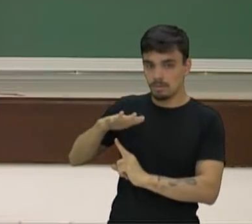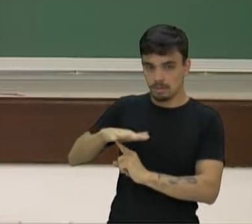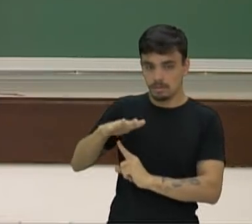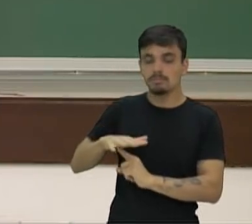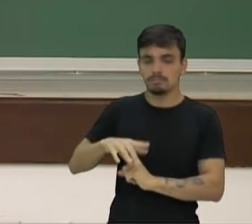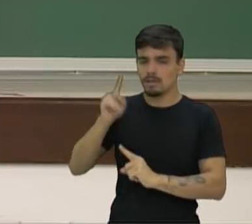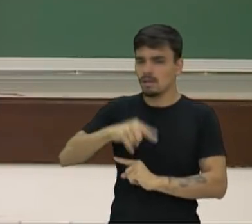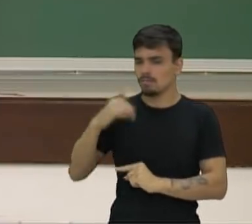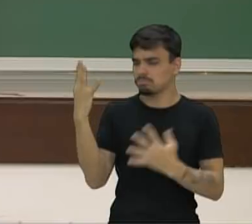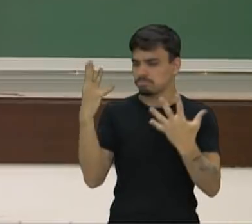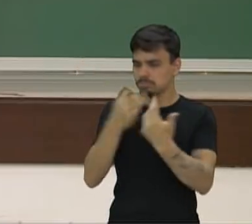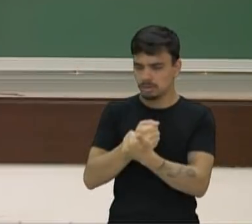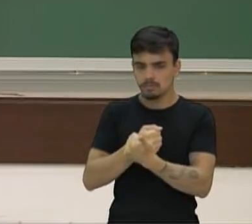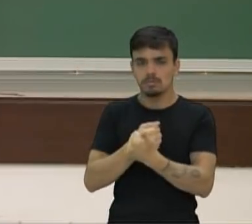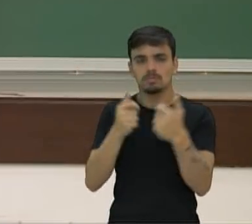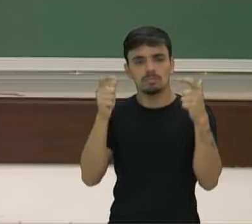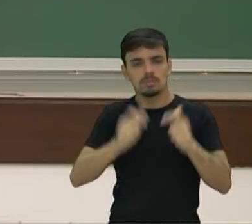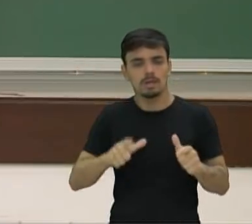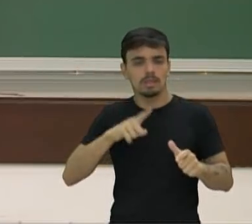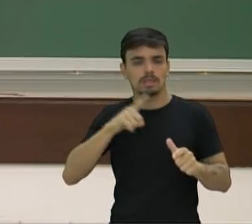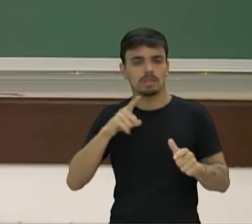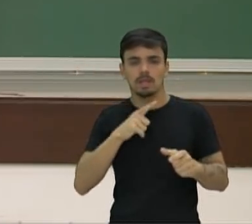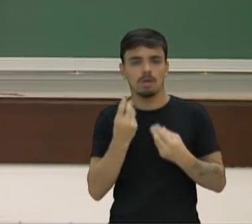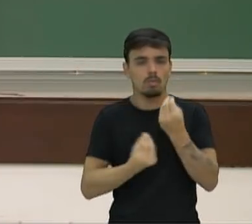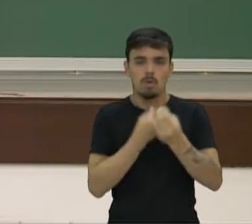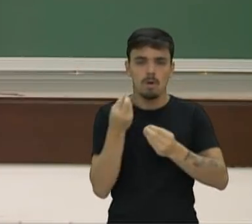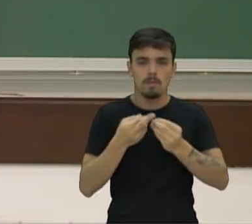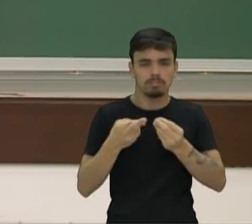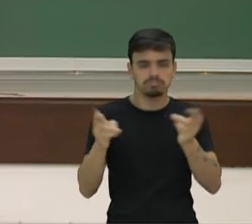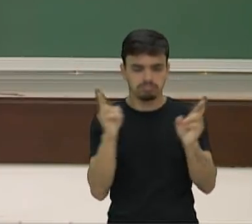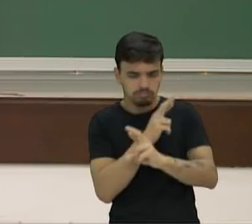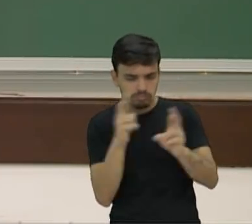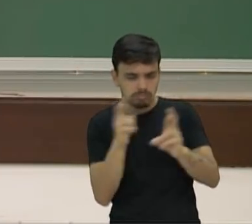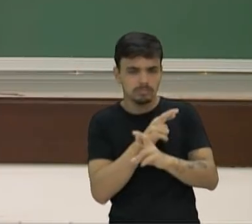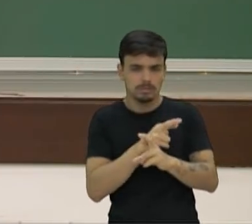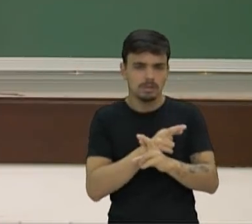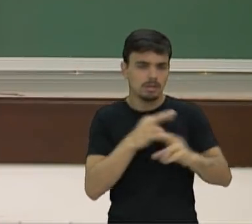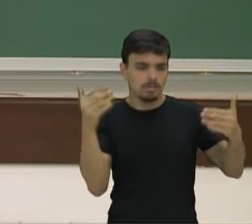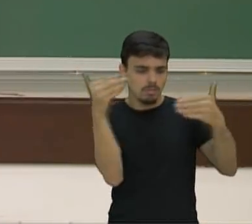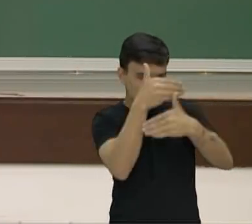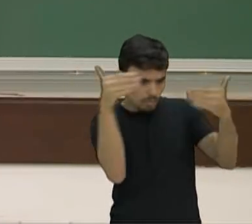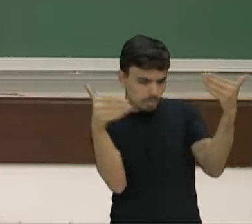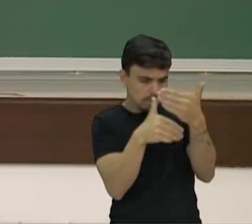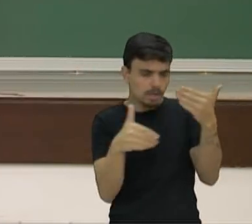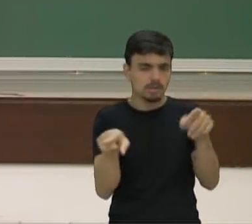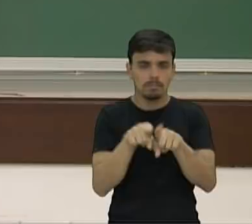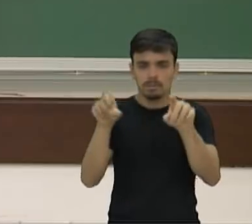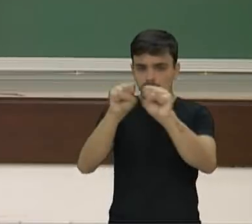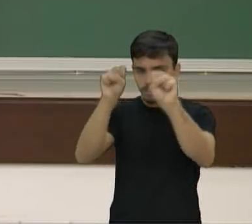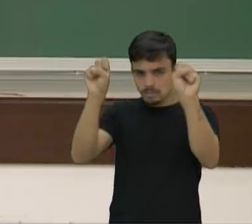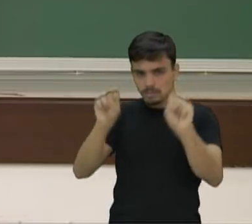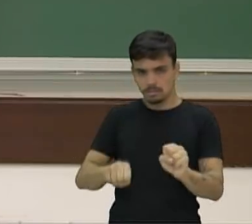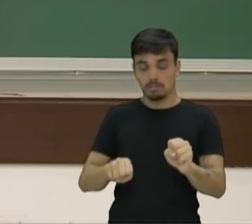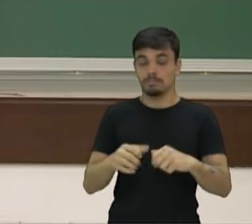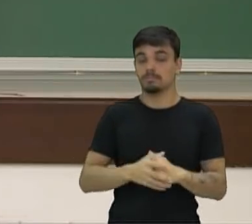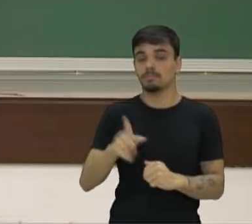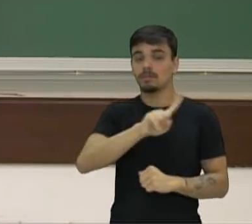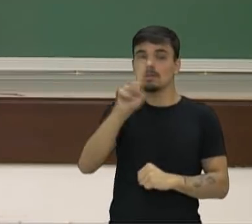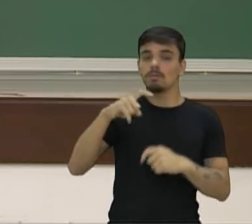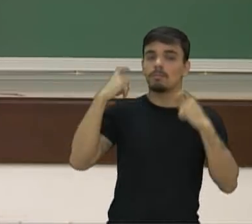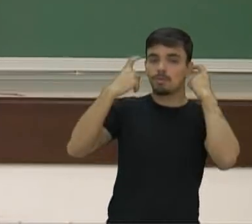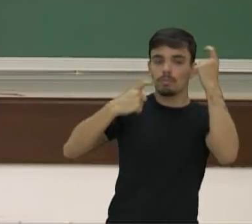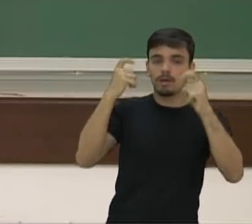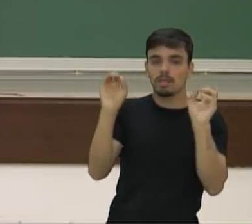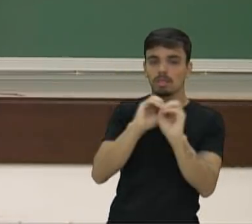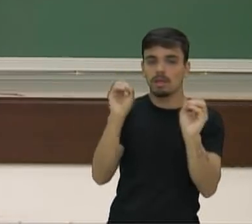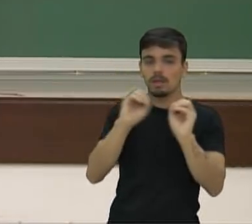poxa, fantástica, né, com recursos didáticos assim, bem legal, os slides, todo o sistema. E não se preocupe, não